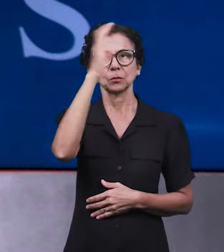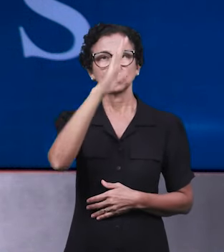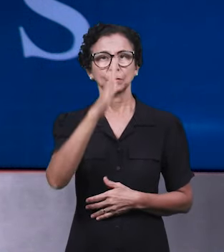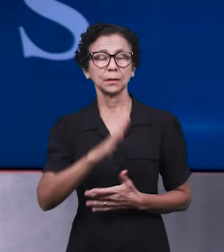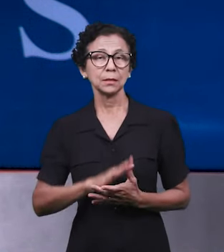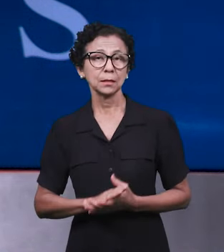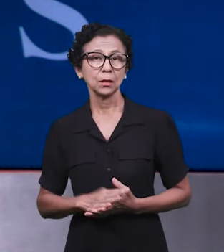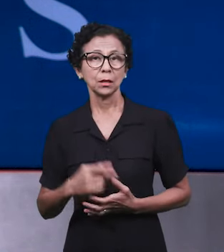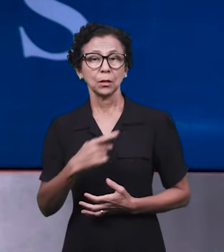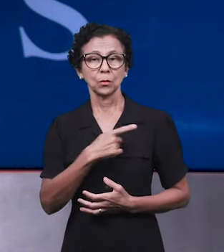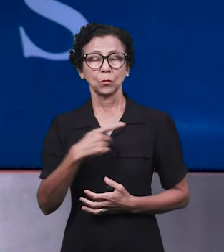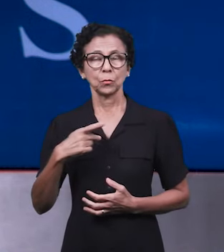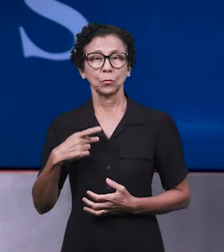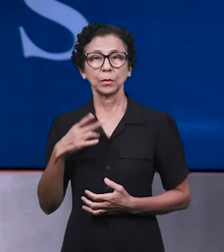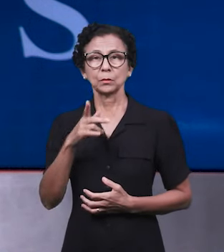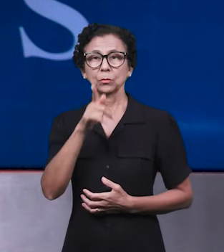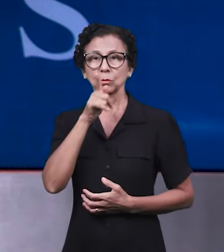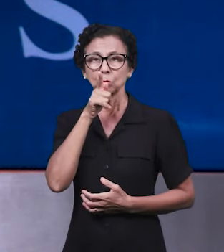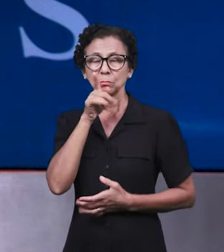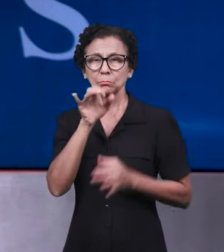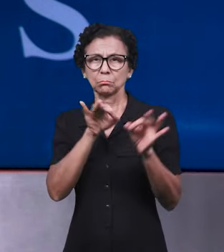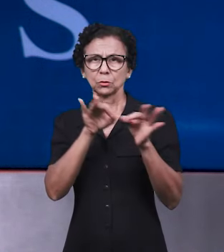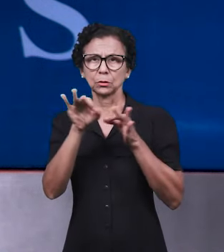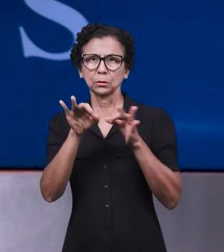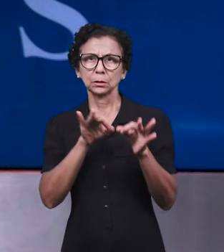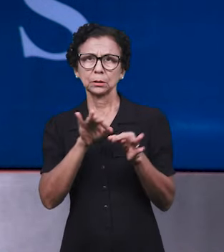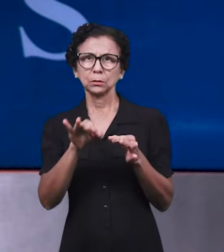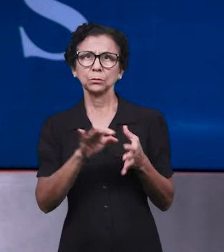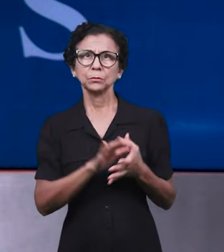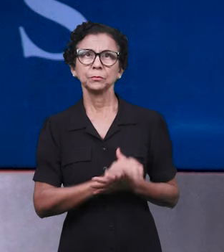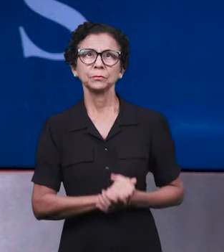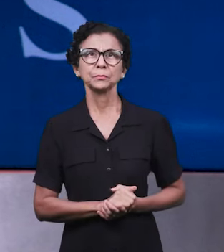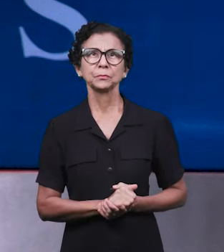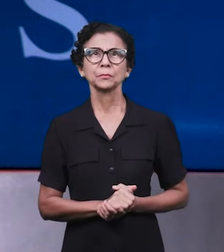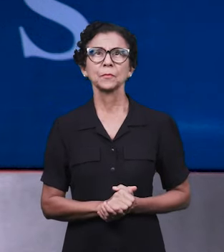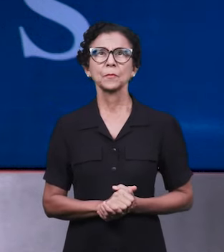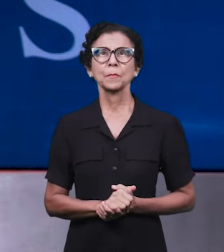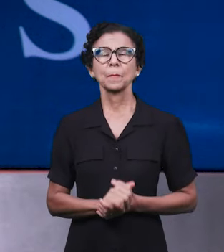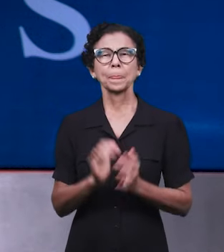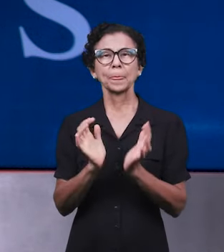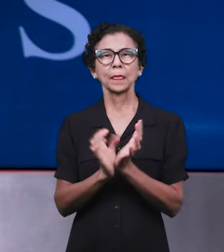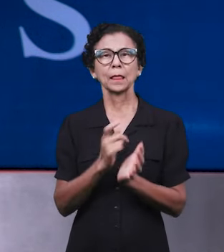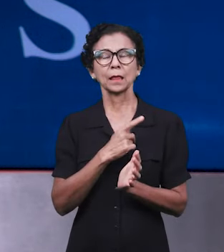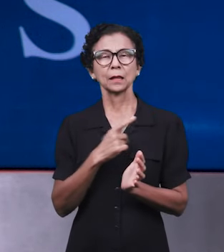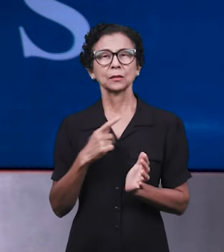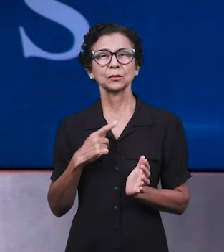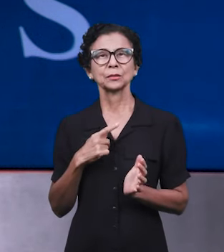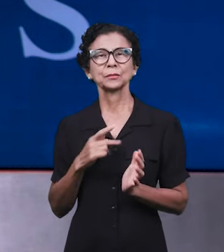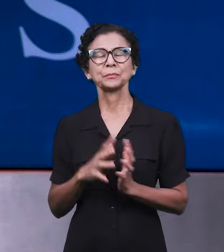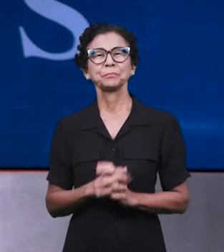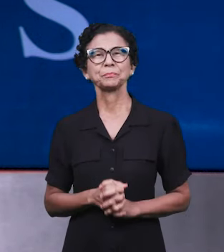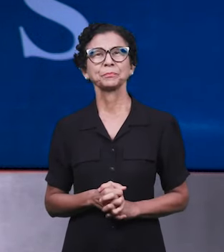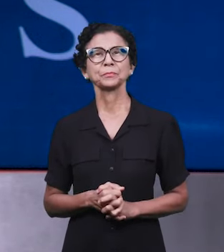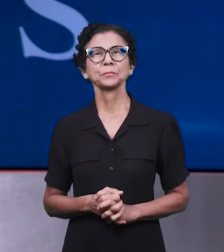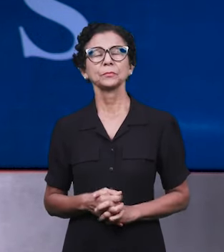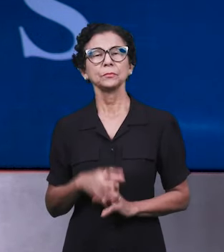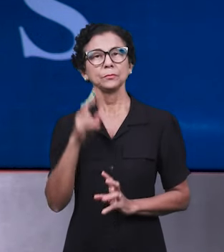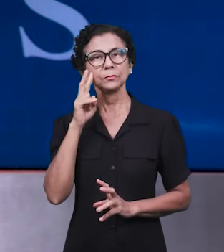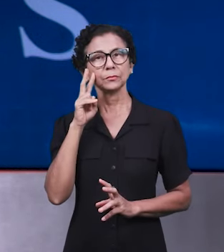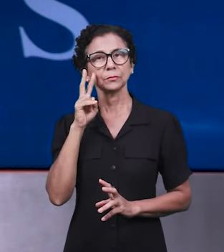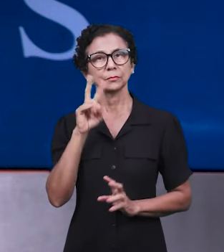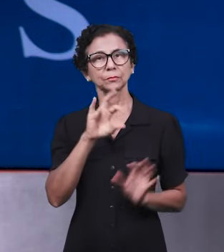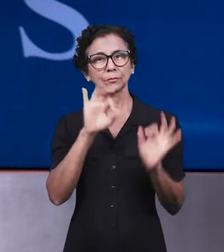no dia 23 de março de 2024, fortes chuvas atingiram o sul do estado do Espírito Santo. Foram